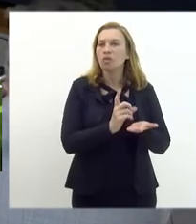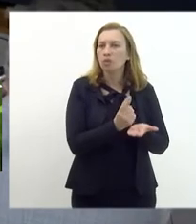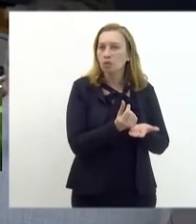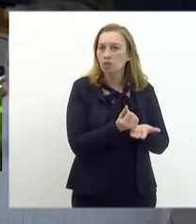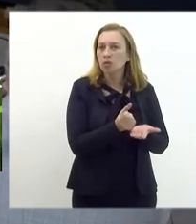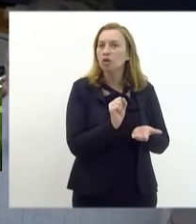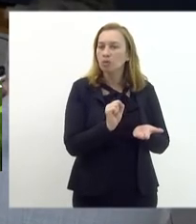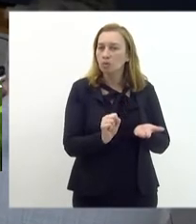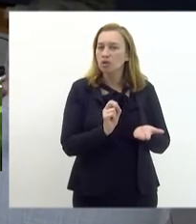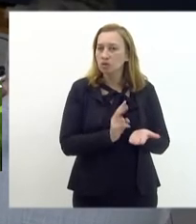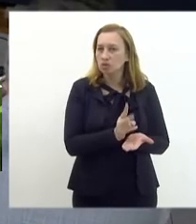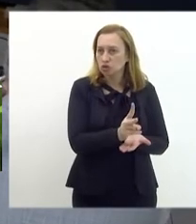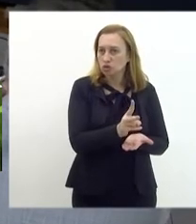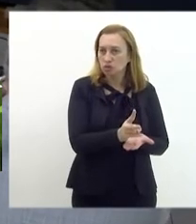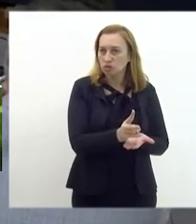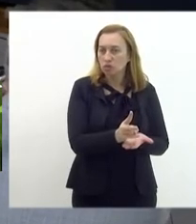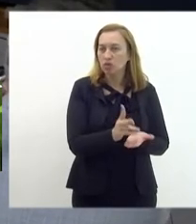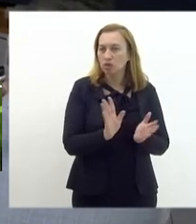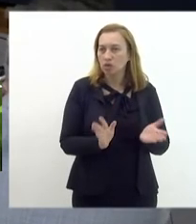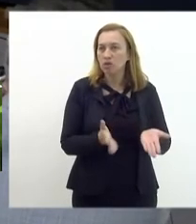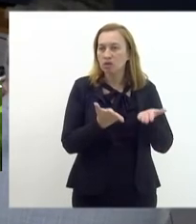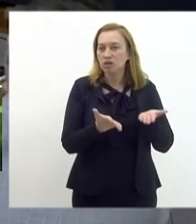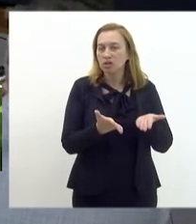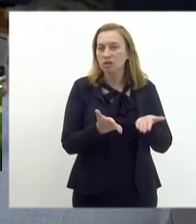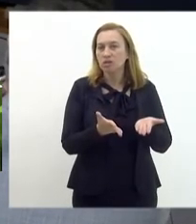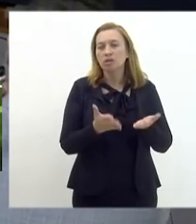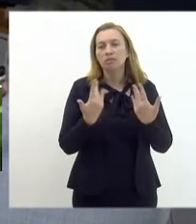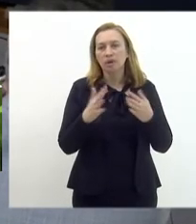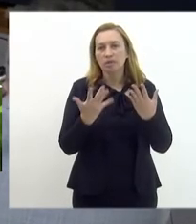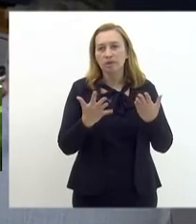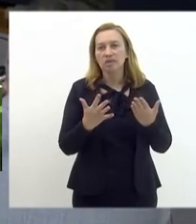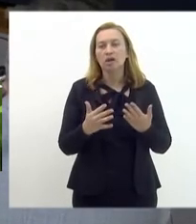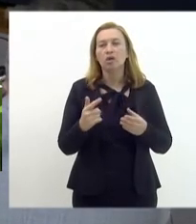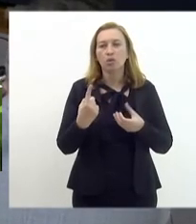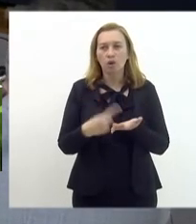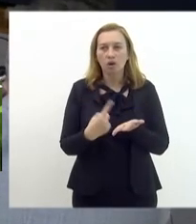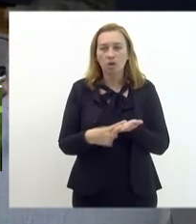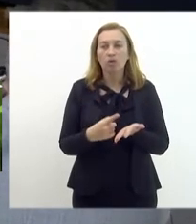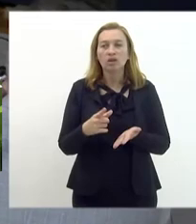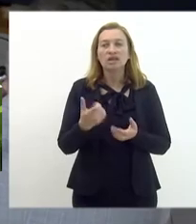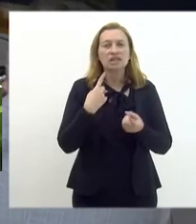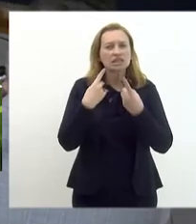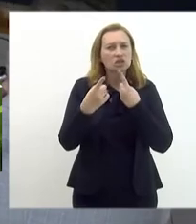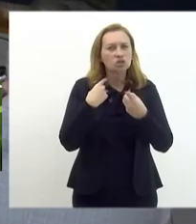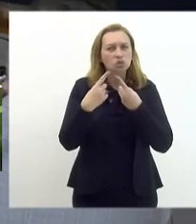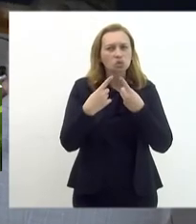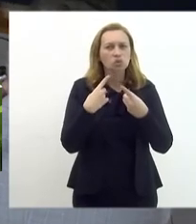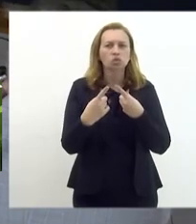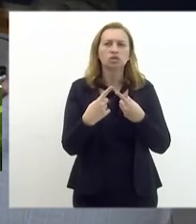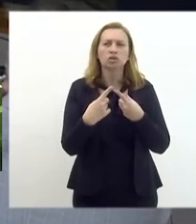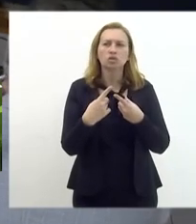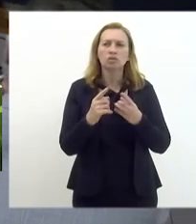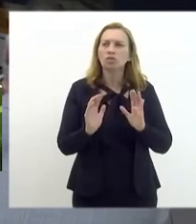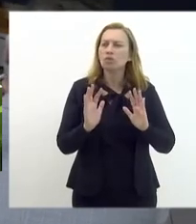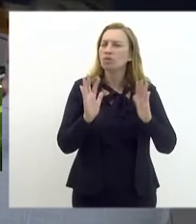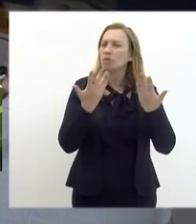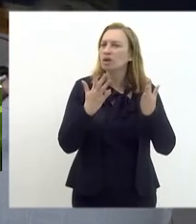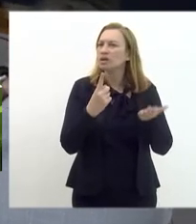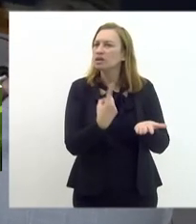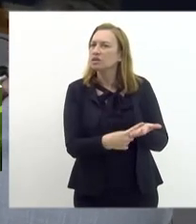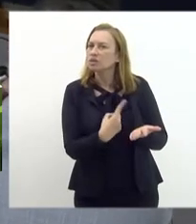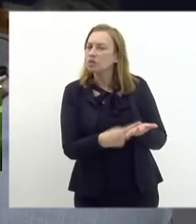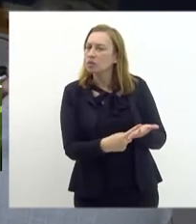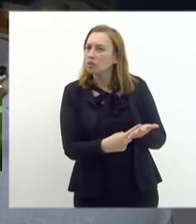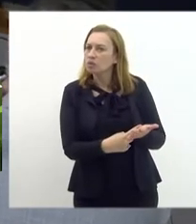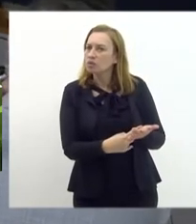ser mantido, que é, inclusive, um incentivo para a celebração do acordo. Tem essa discussão se, com a celebração do acordo de